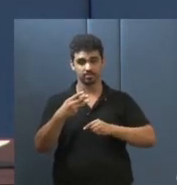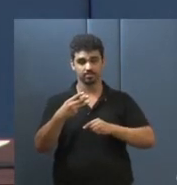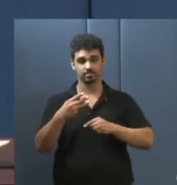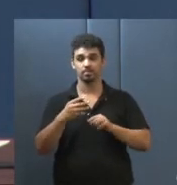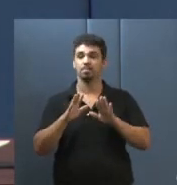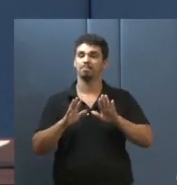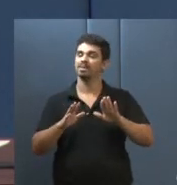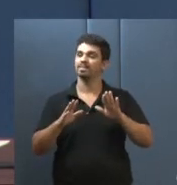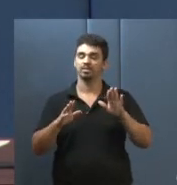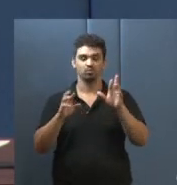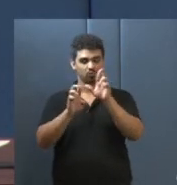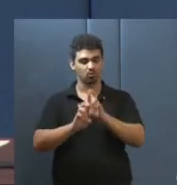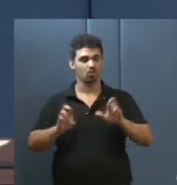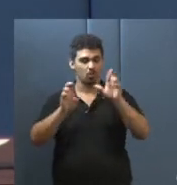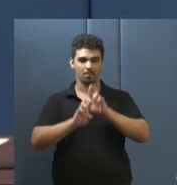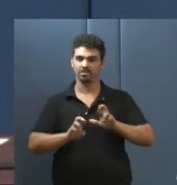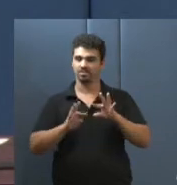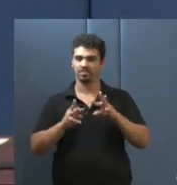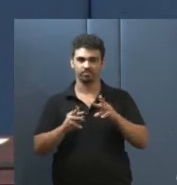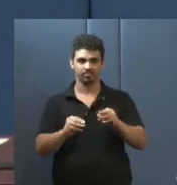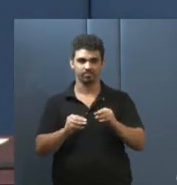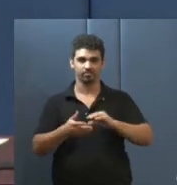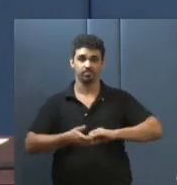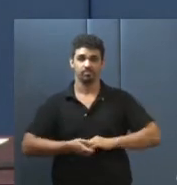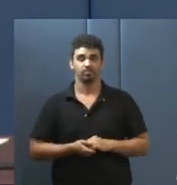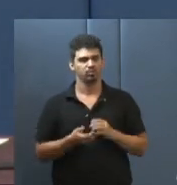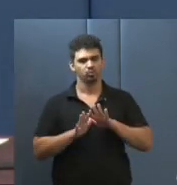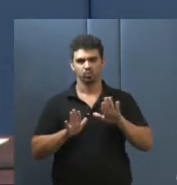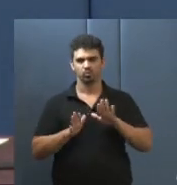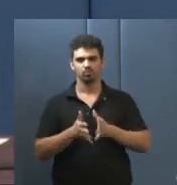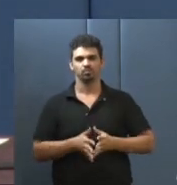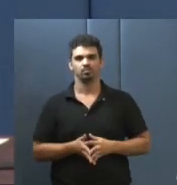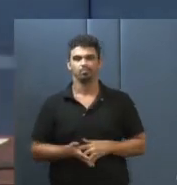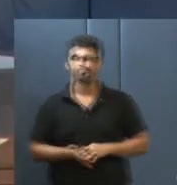foram integralmente observados. Acho que basicamente isso.